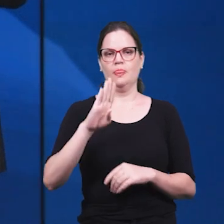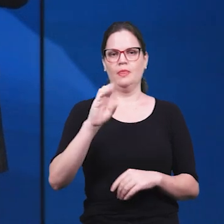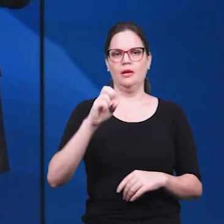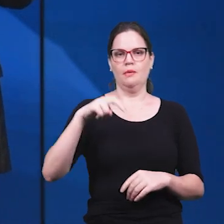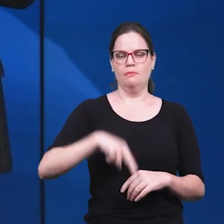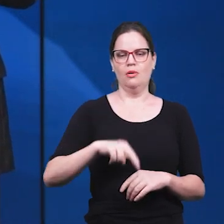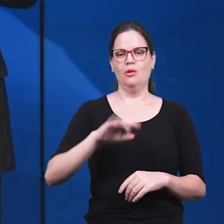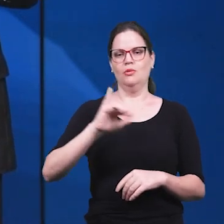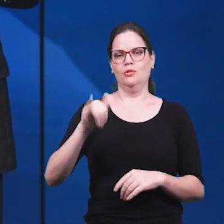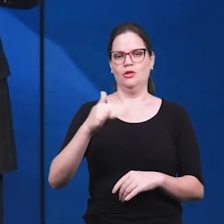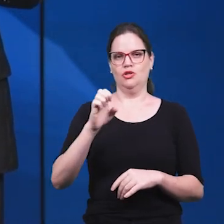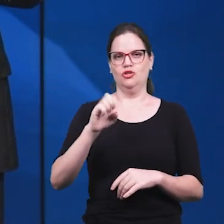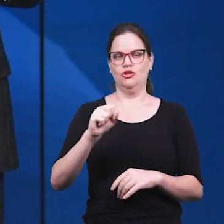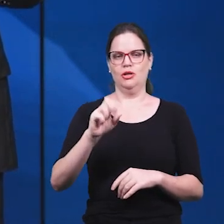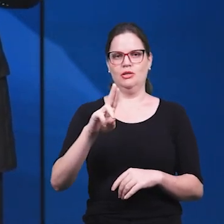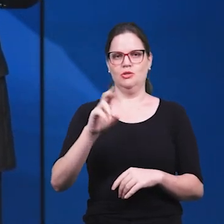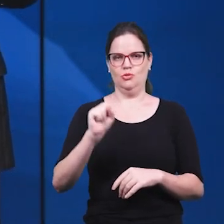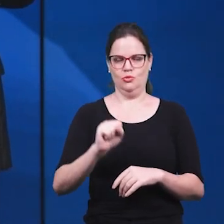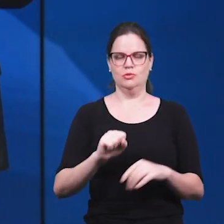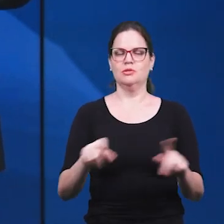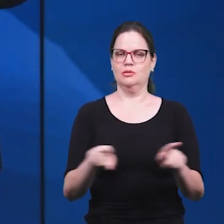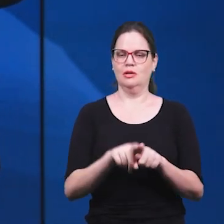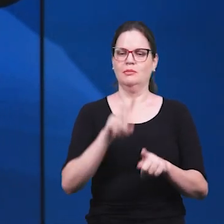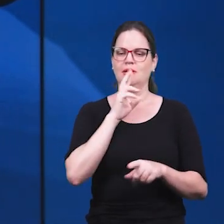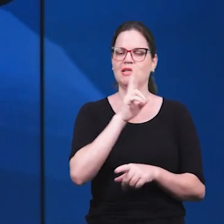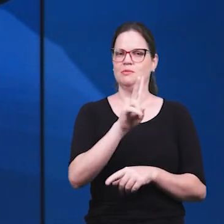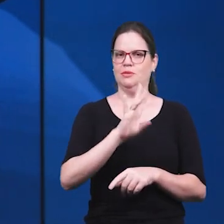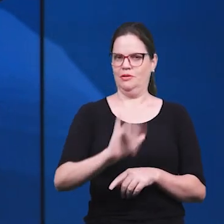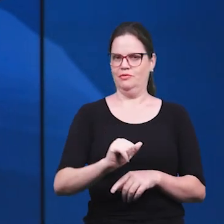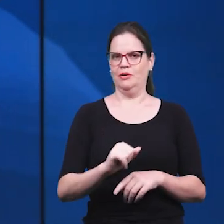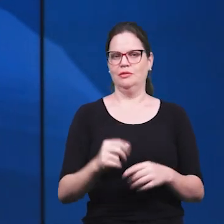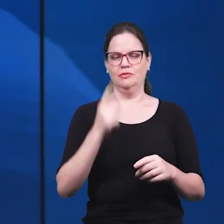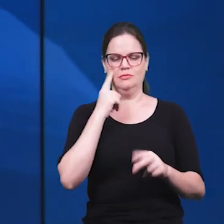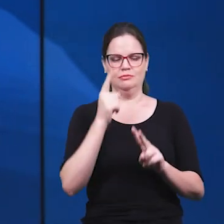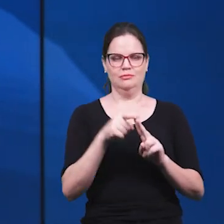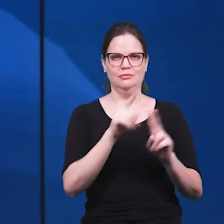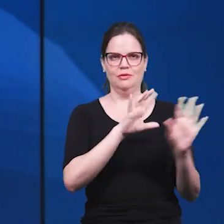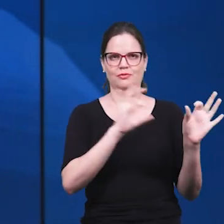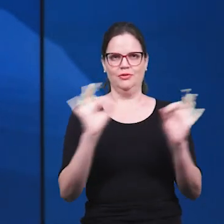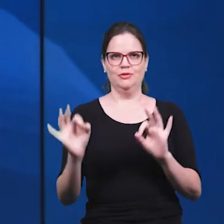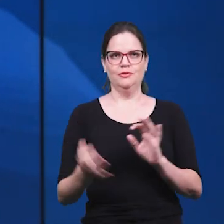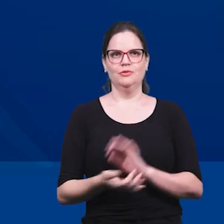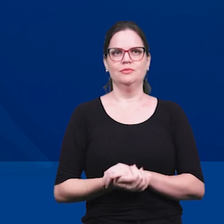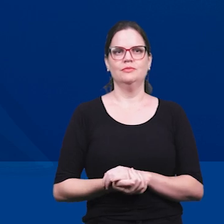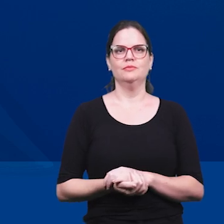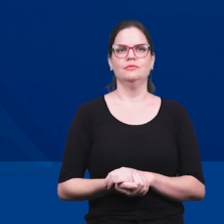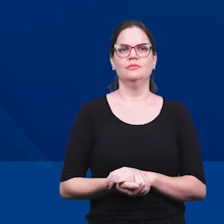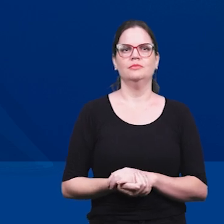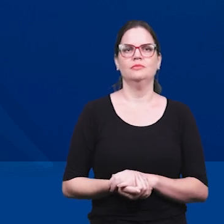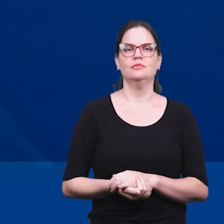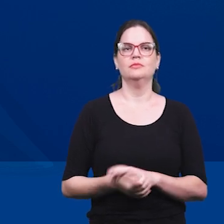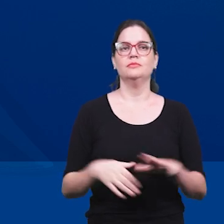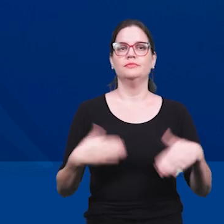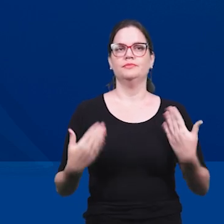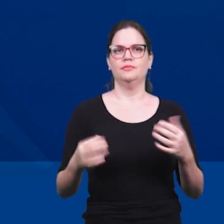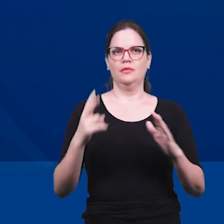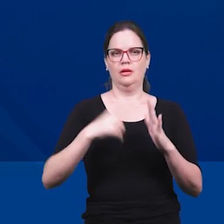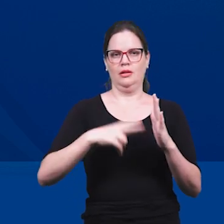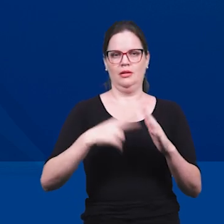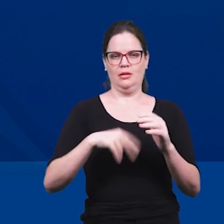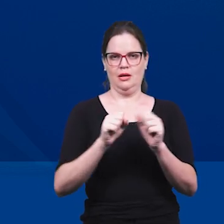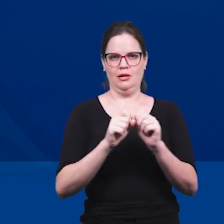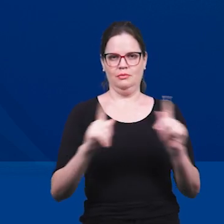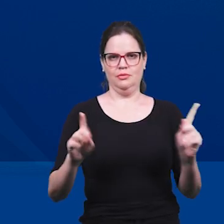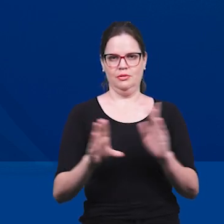Bom Jesus do Itabapoana, vai nos dar também uma resposta. Vamos aos dois vídeos em sequência. Ilo, em